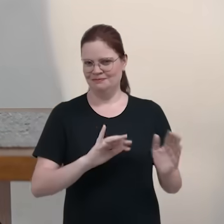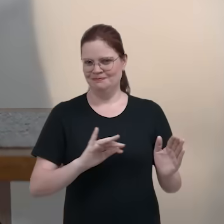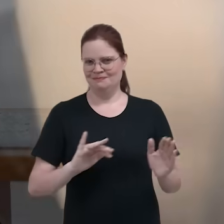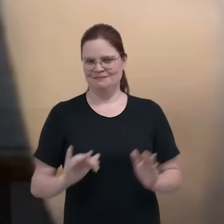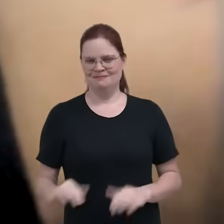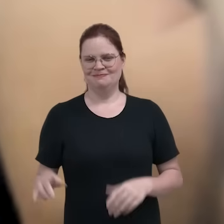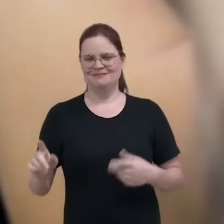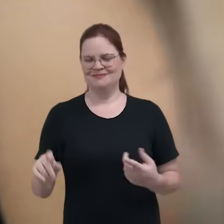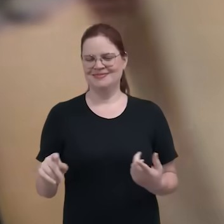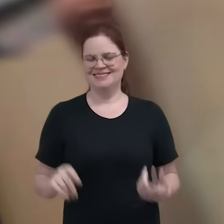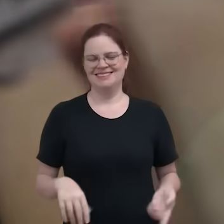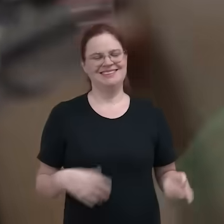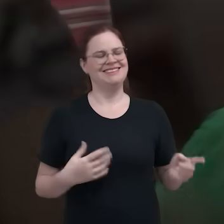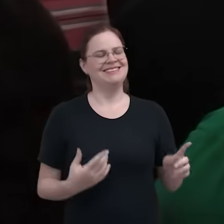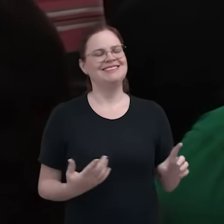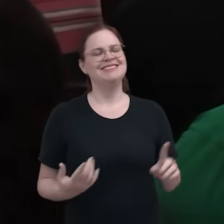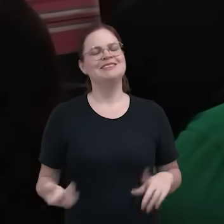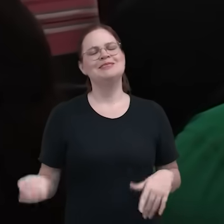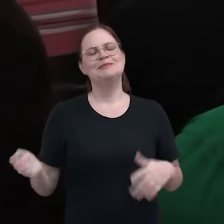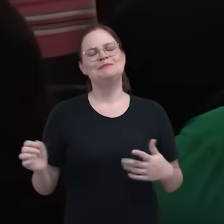vida. Jesus,